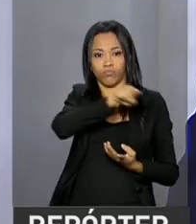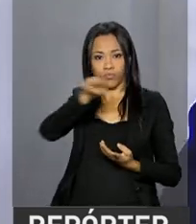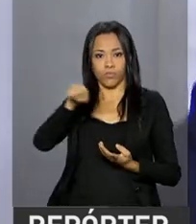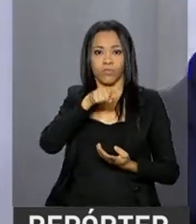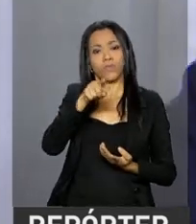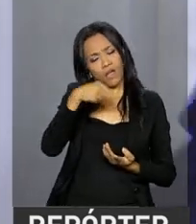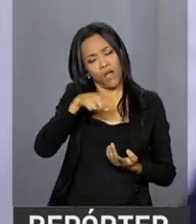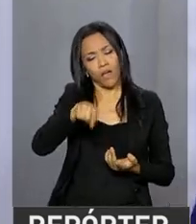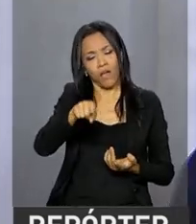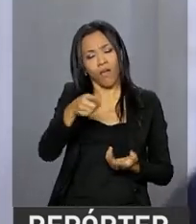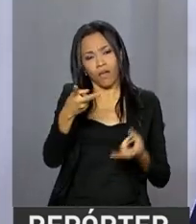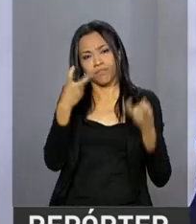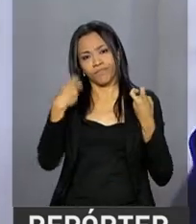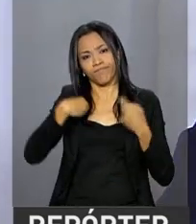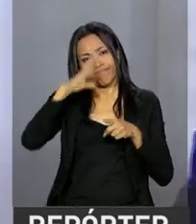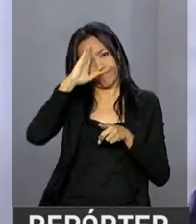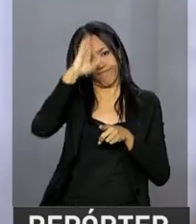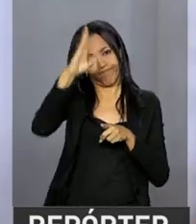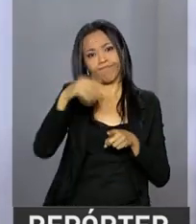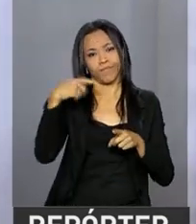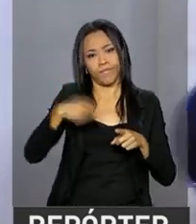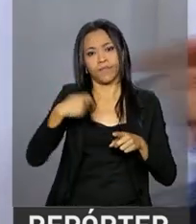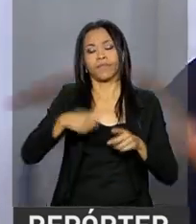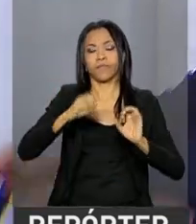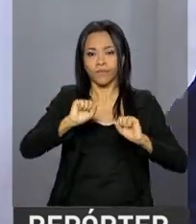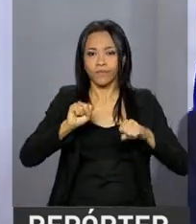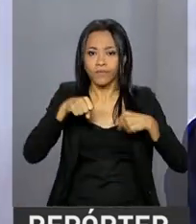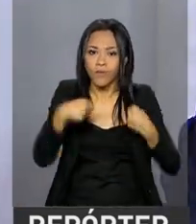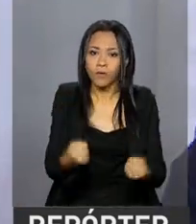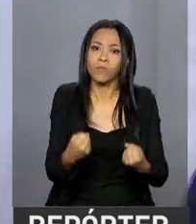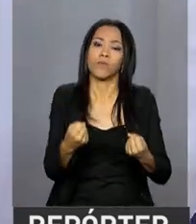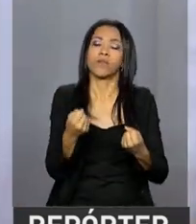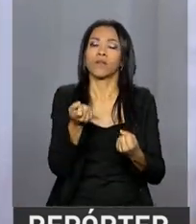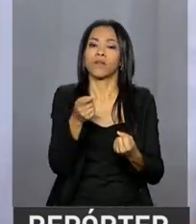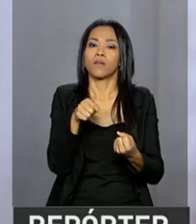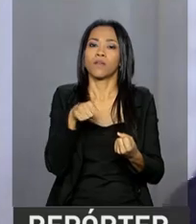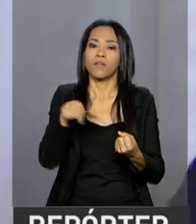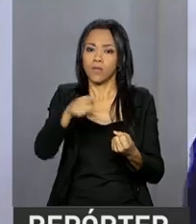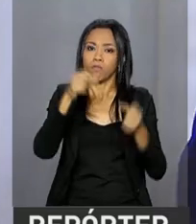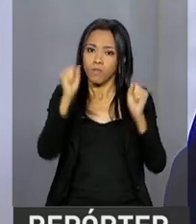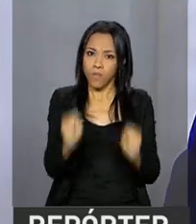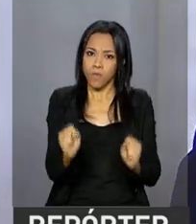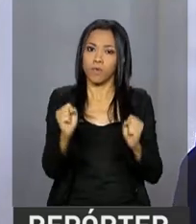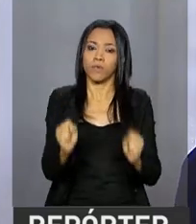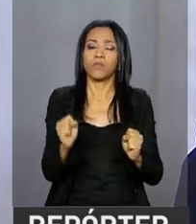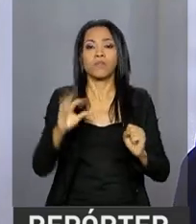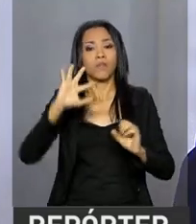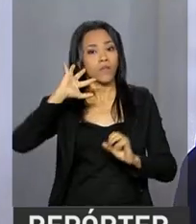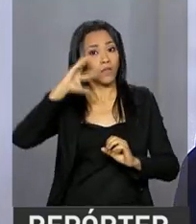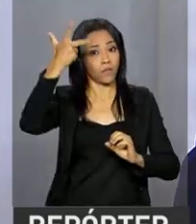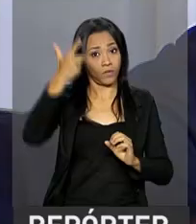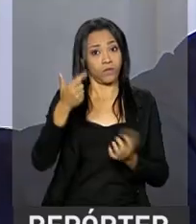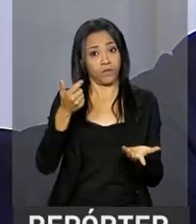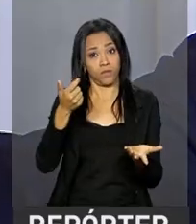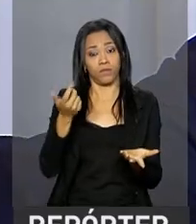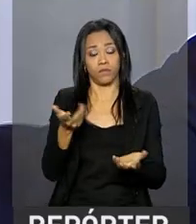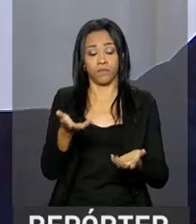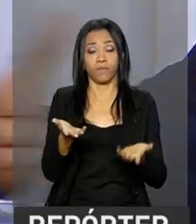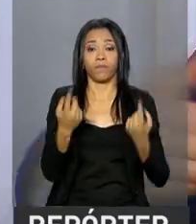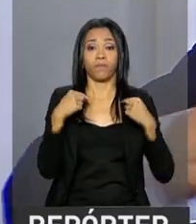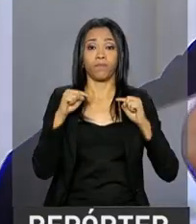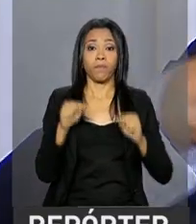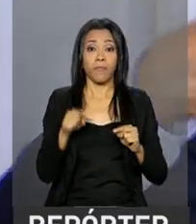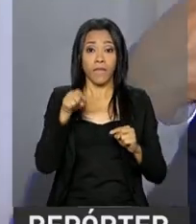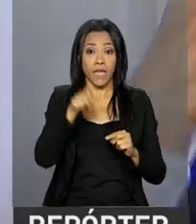fundamental, é fundamental para que essa recuperação possa de fato se consolidar eh no país como um todo.